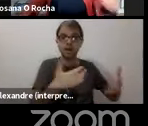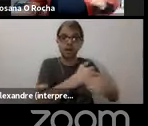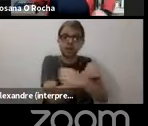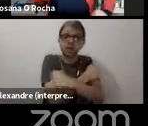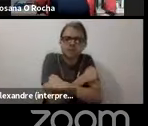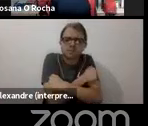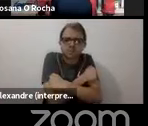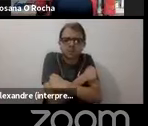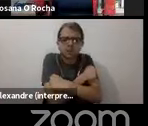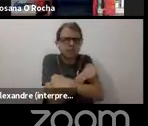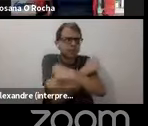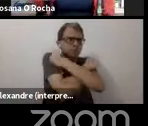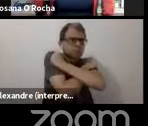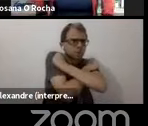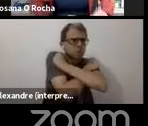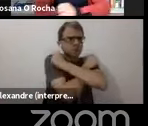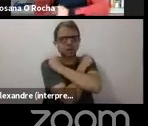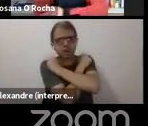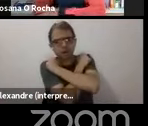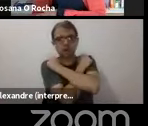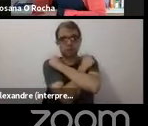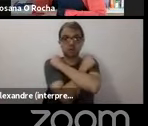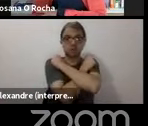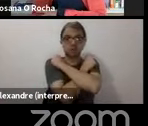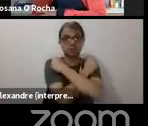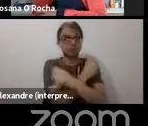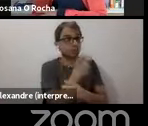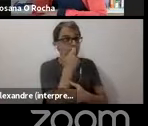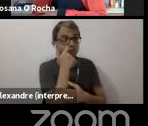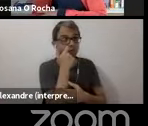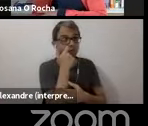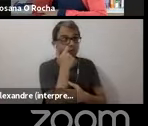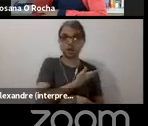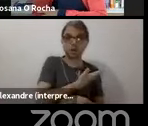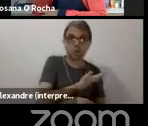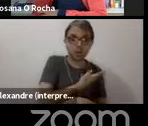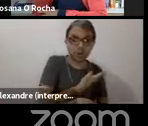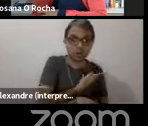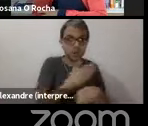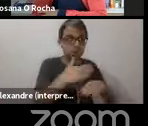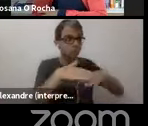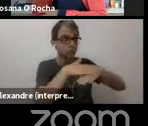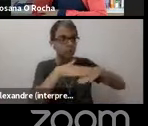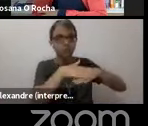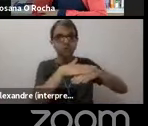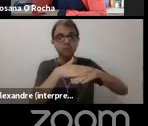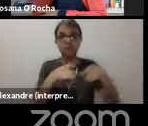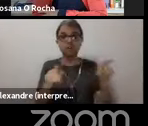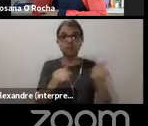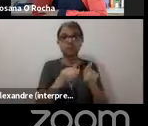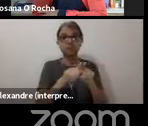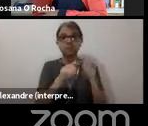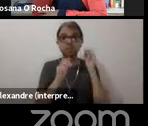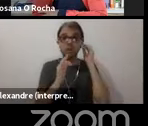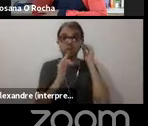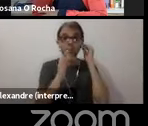muito se abraçar. Ver os amigos, conversar, e no futuro elas